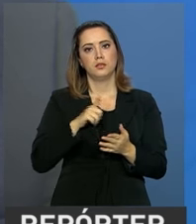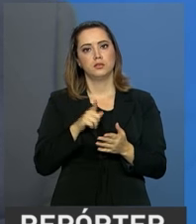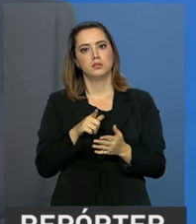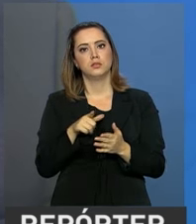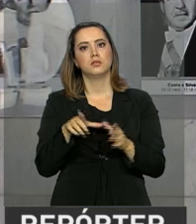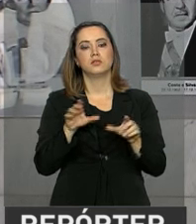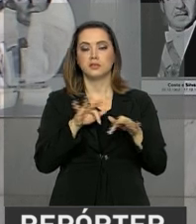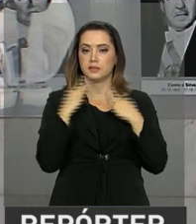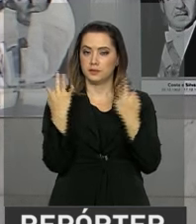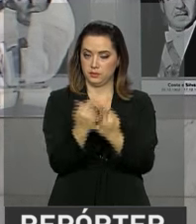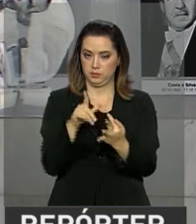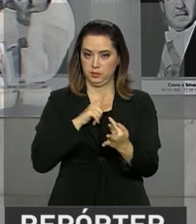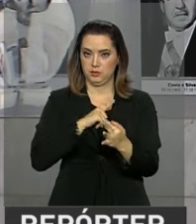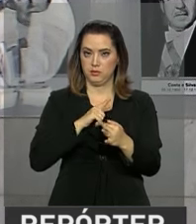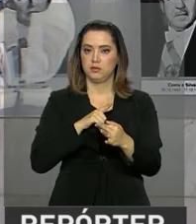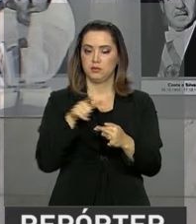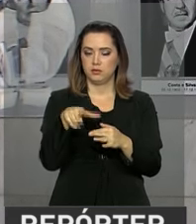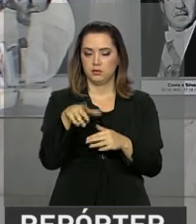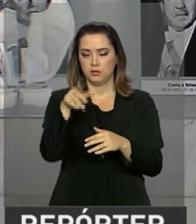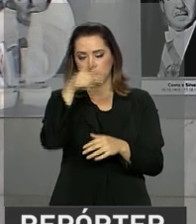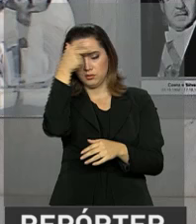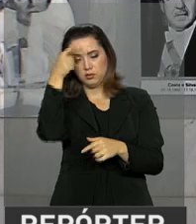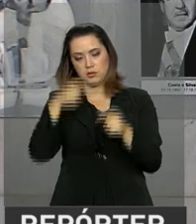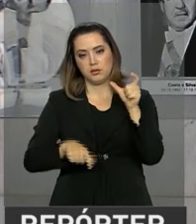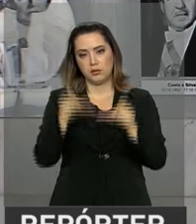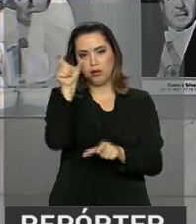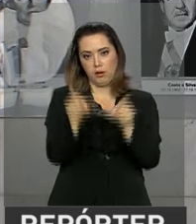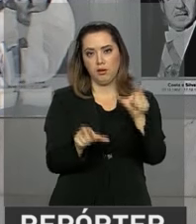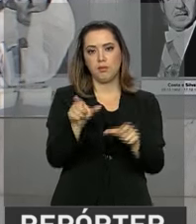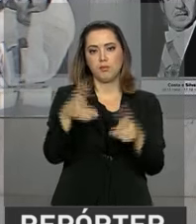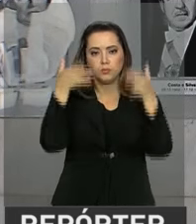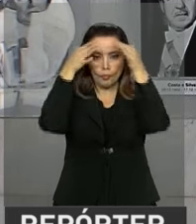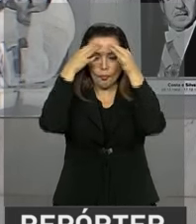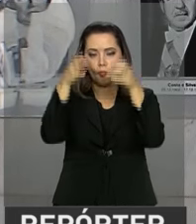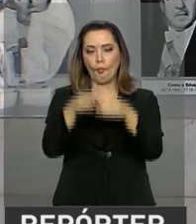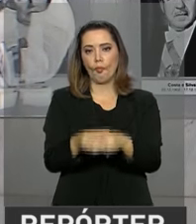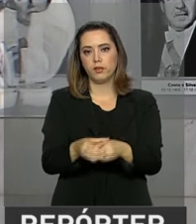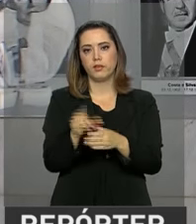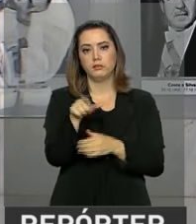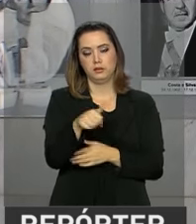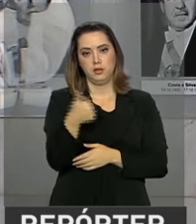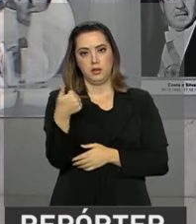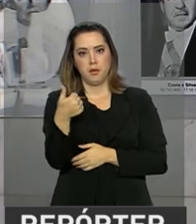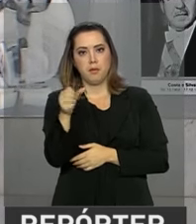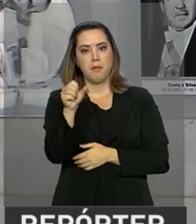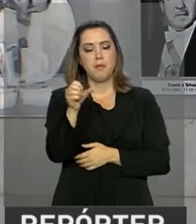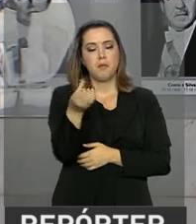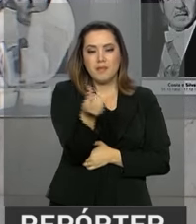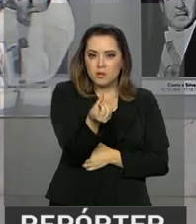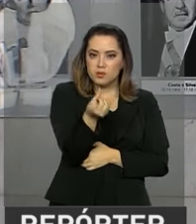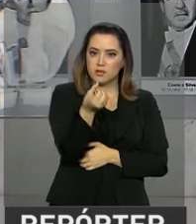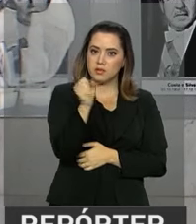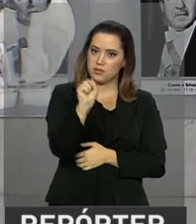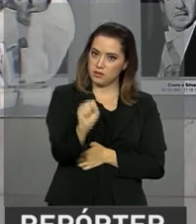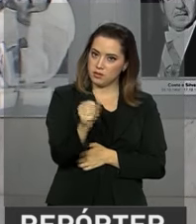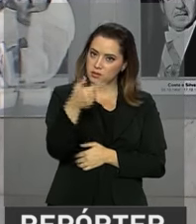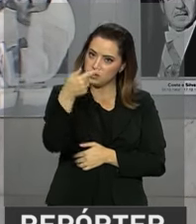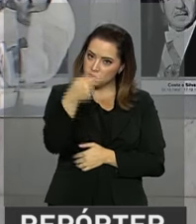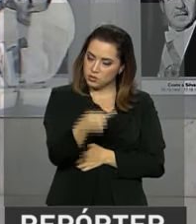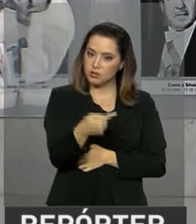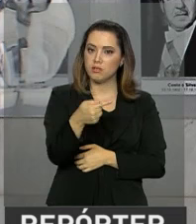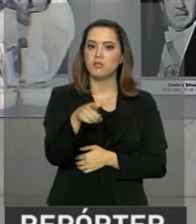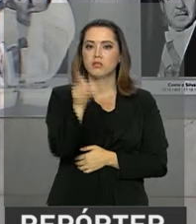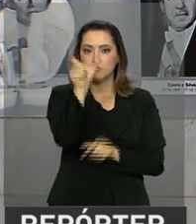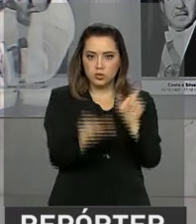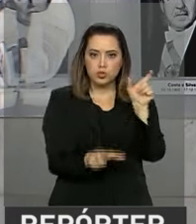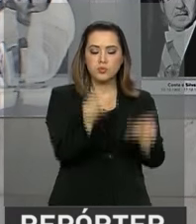de famílias. Segundo o último balanço do Ministério da Saúde, são 1.687 casos confirmados de